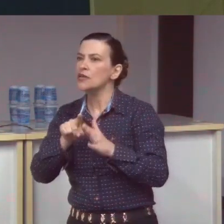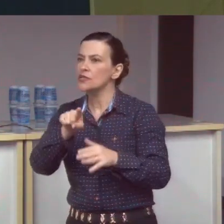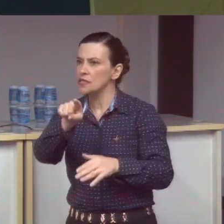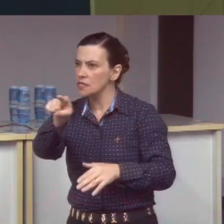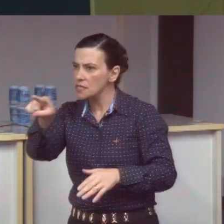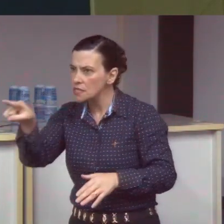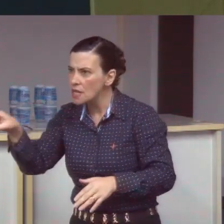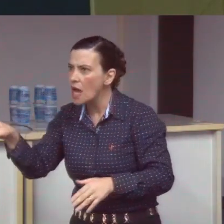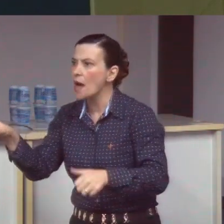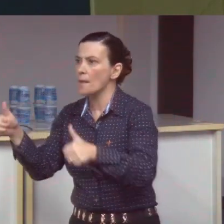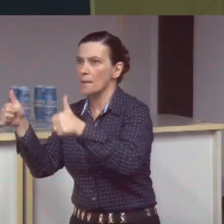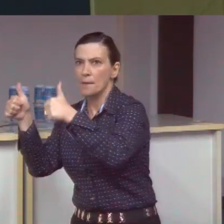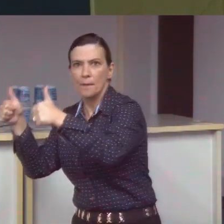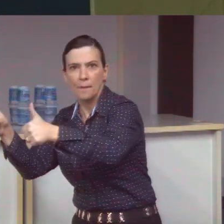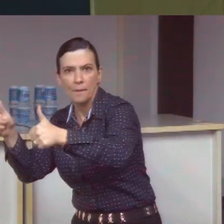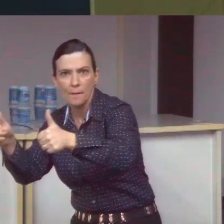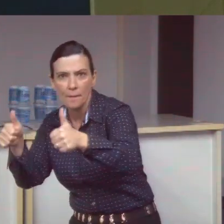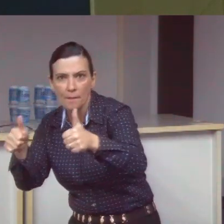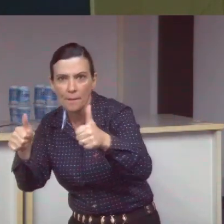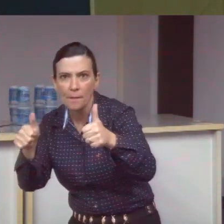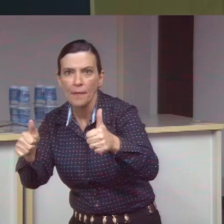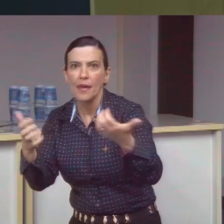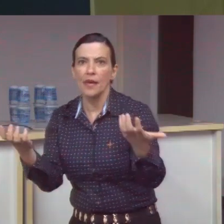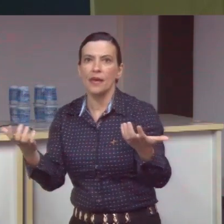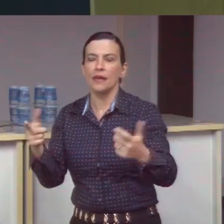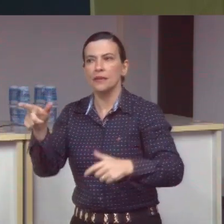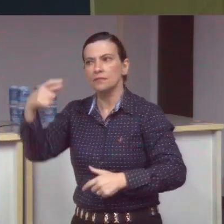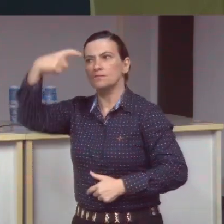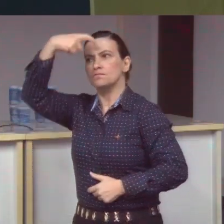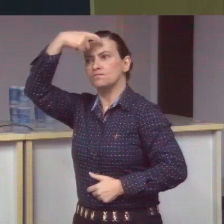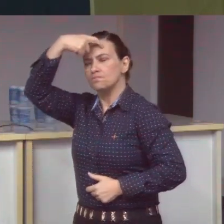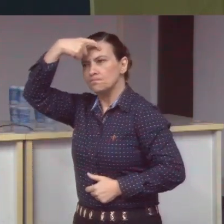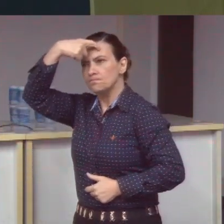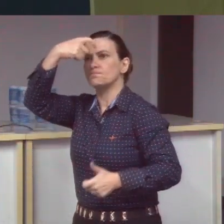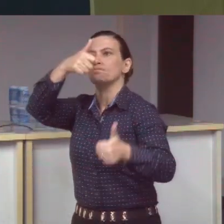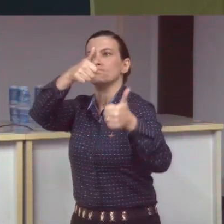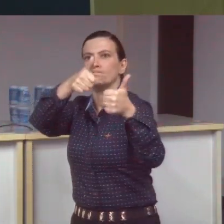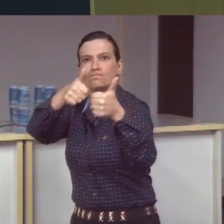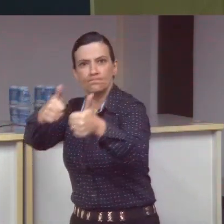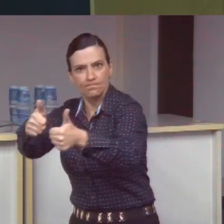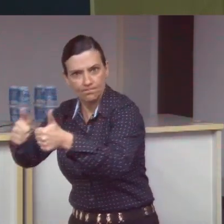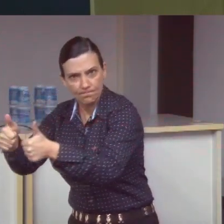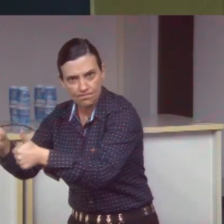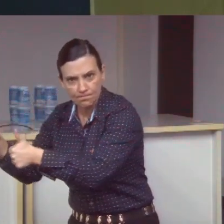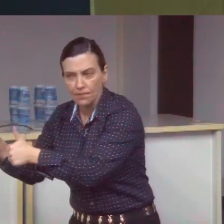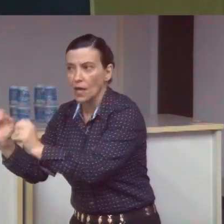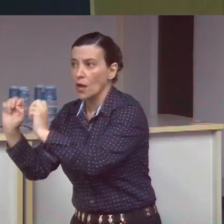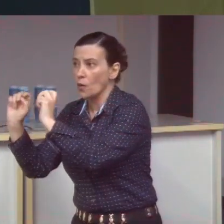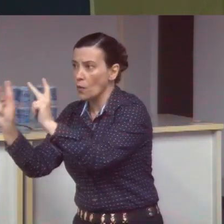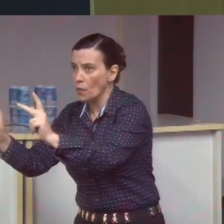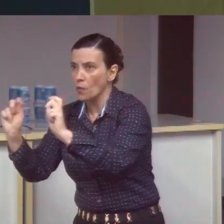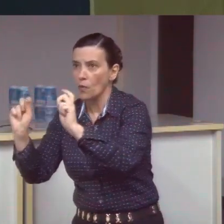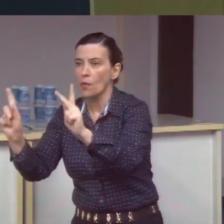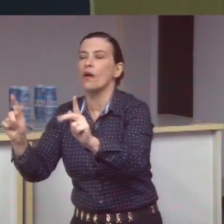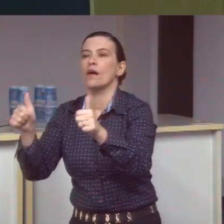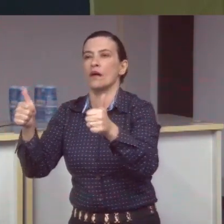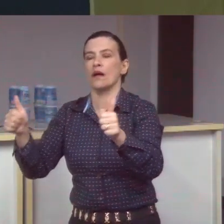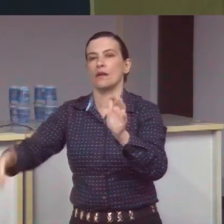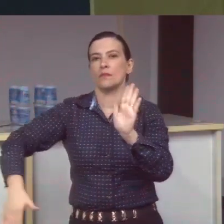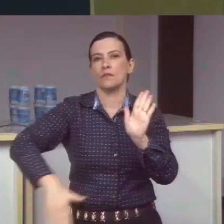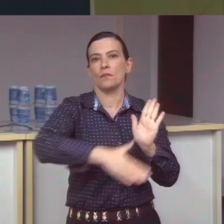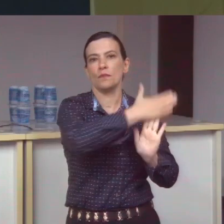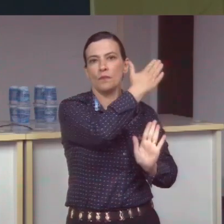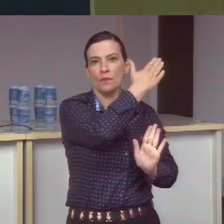é claro que não. Né? Mas que esta diferença comparada com o antes nos mostre que houve ali algum